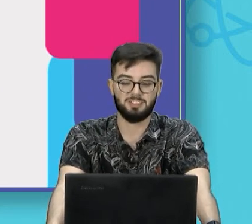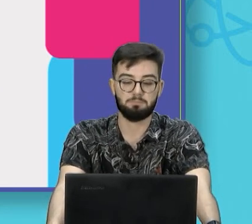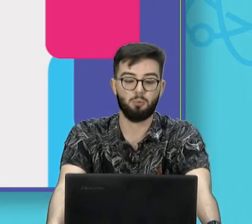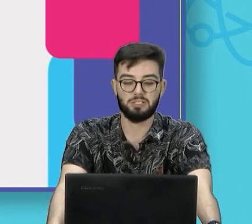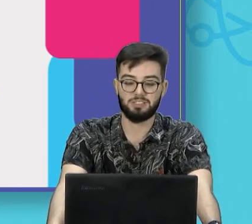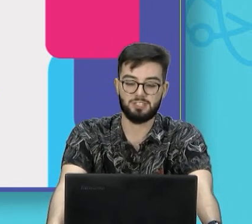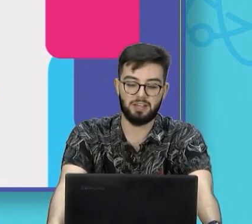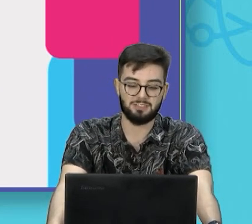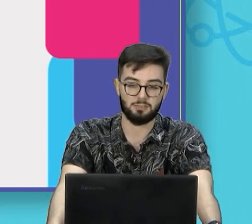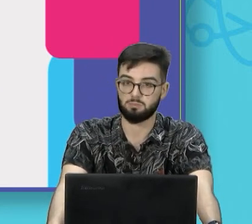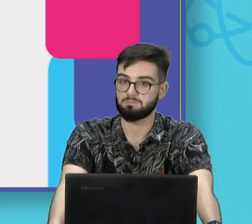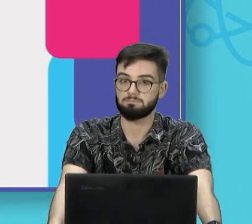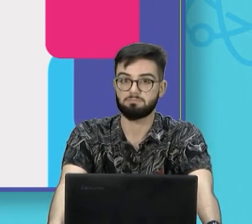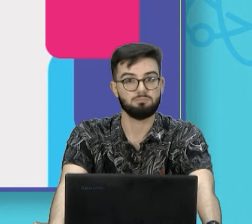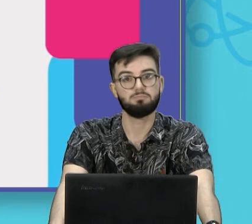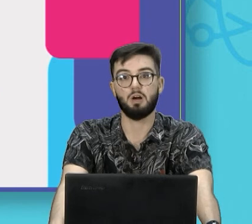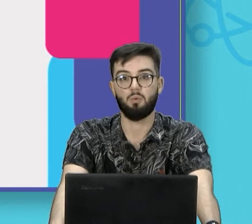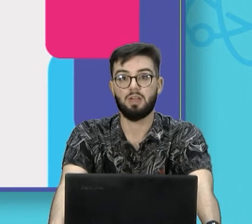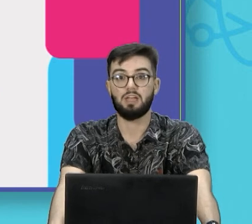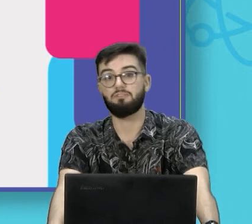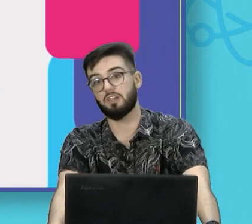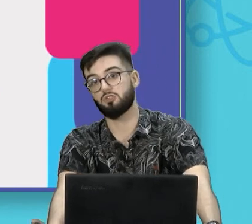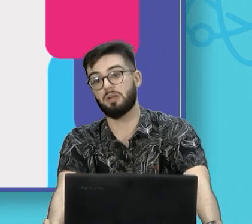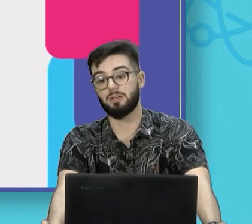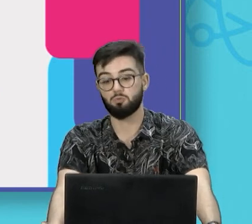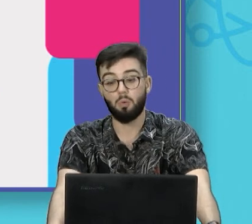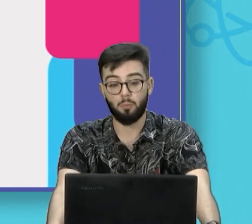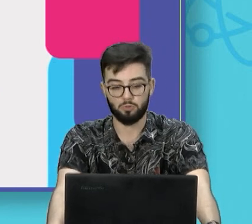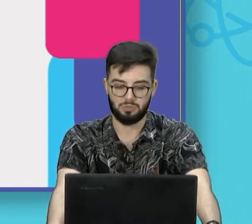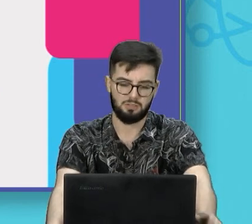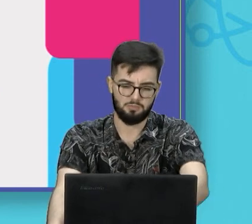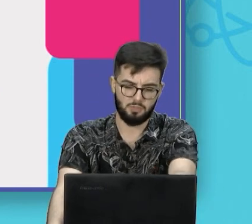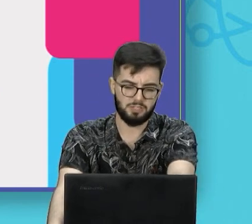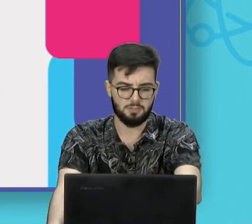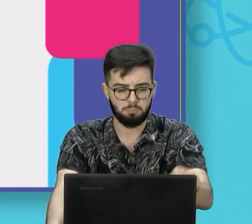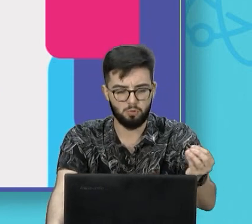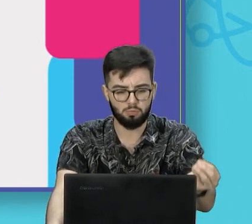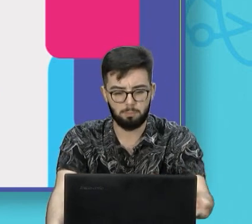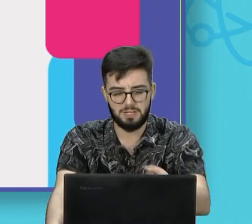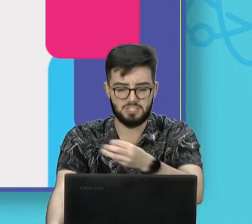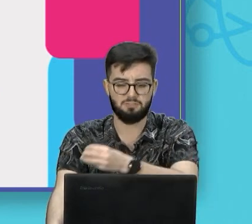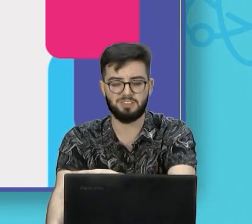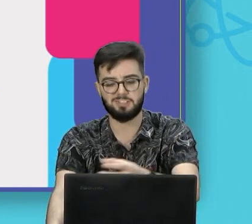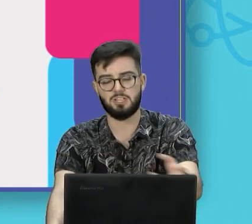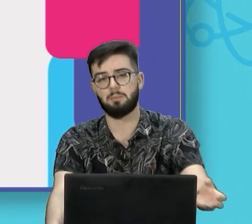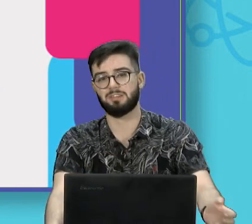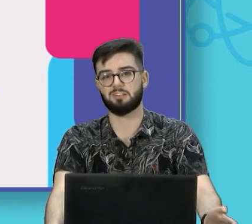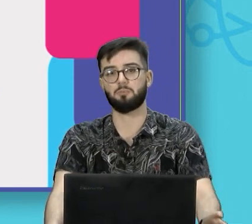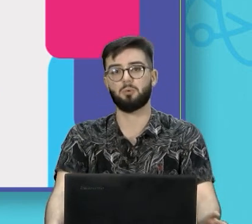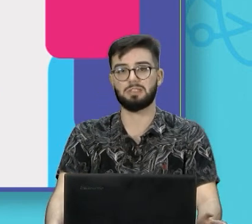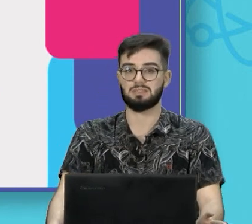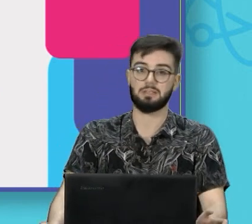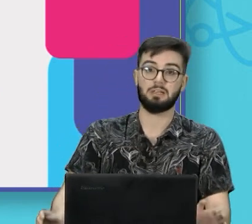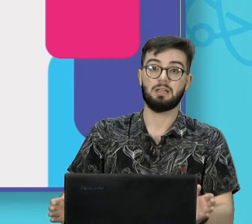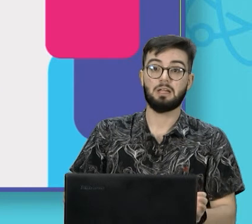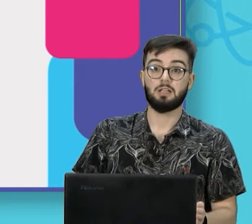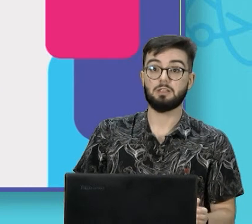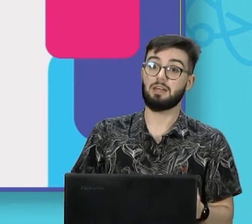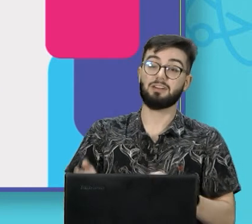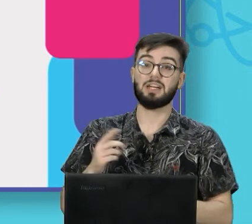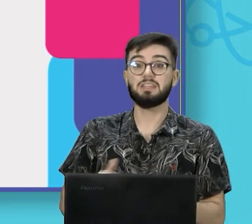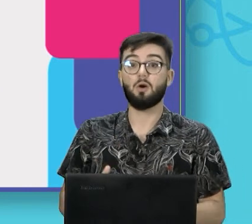responder às exigências políticas da Nação não ele fala justamente o oposto não ainda depois suprir as deficiências da representação